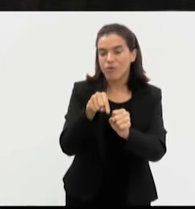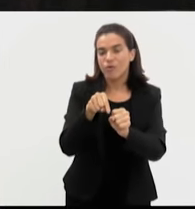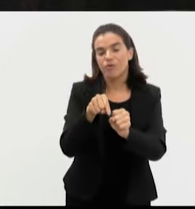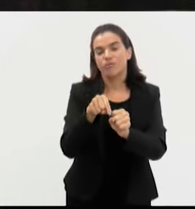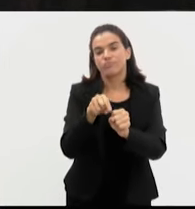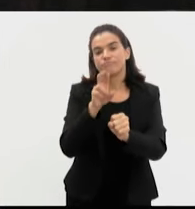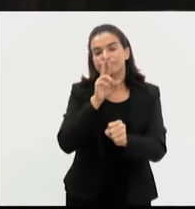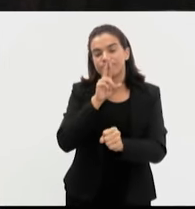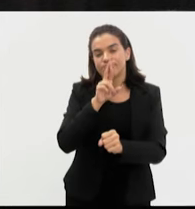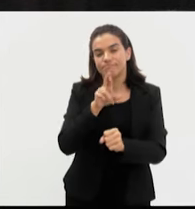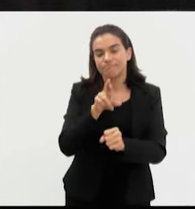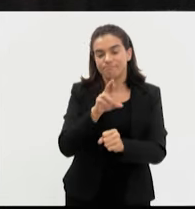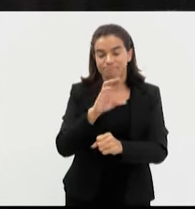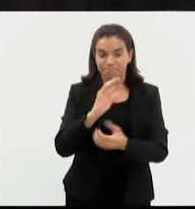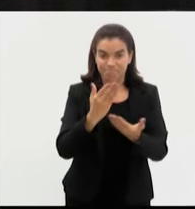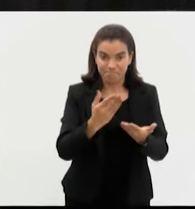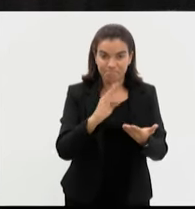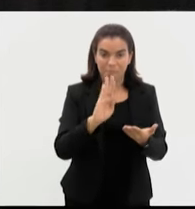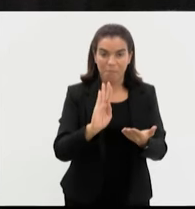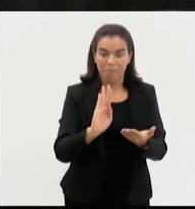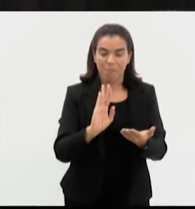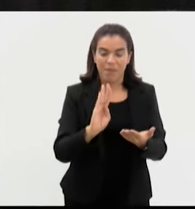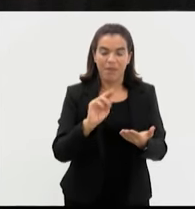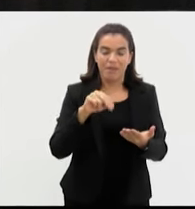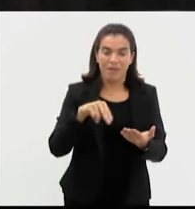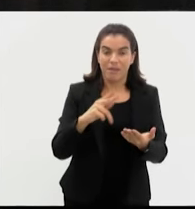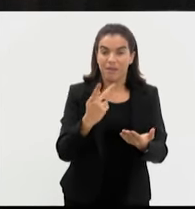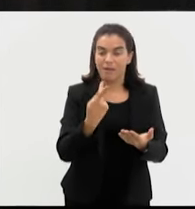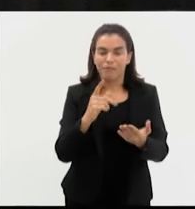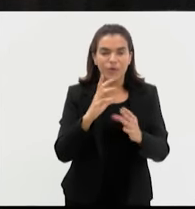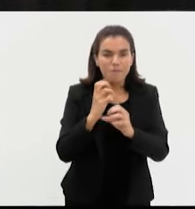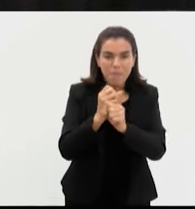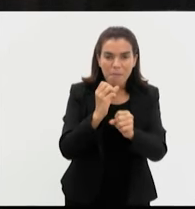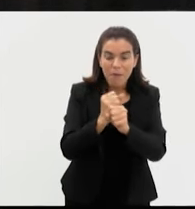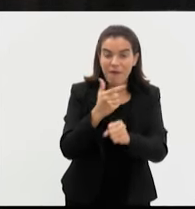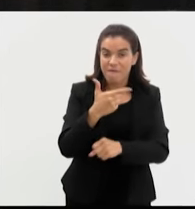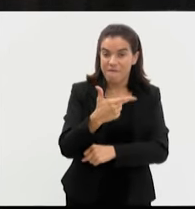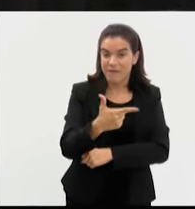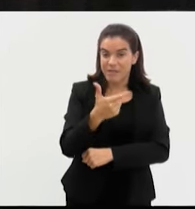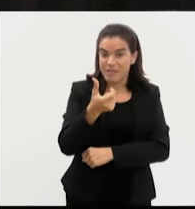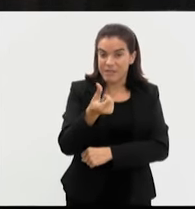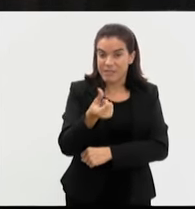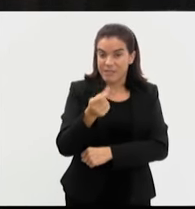deputado Carlinhos do BNH e foi calculado em